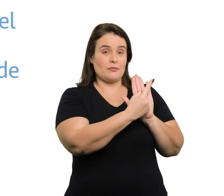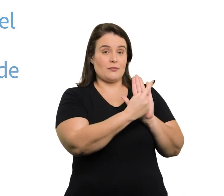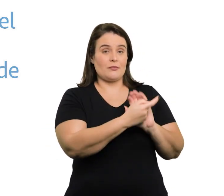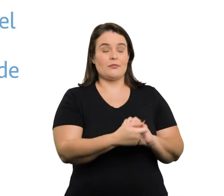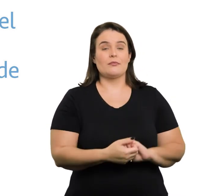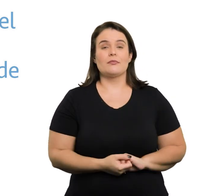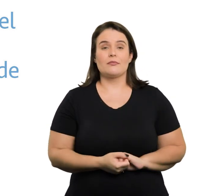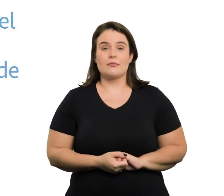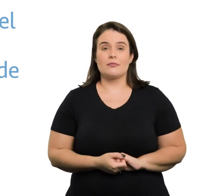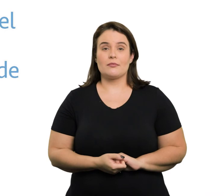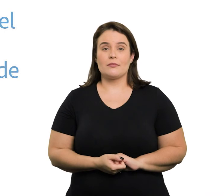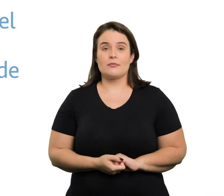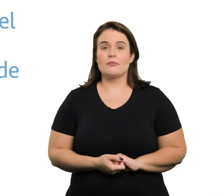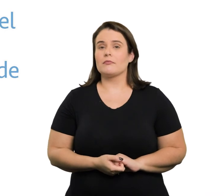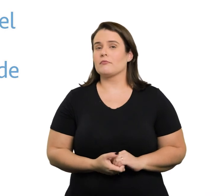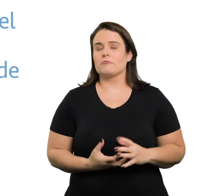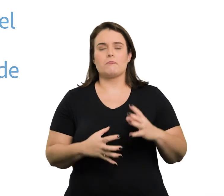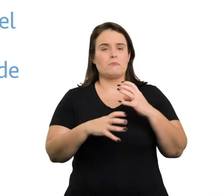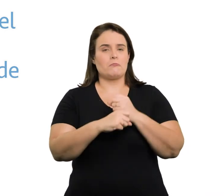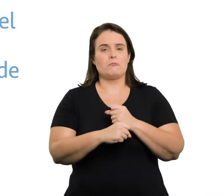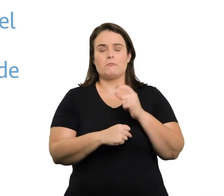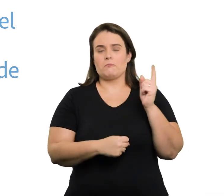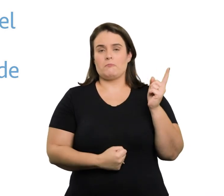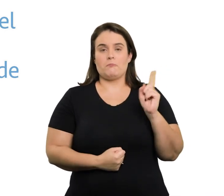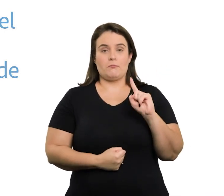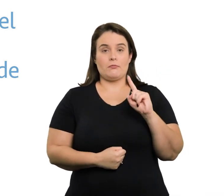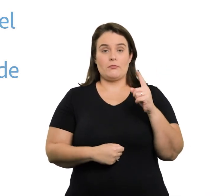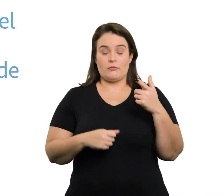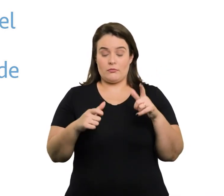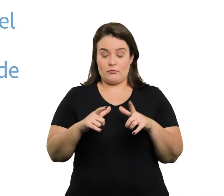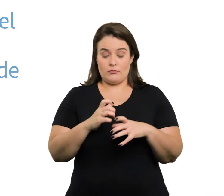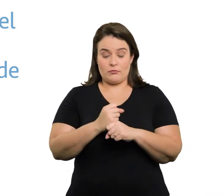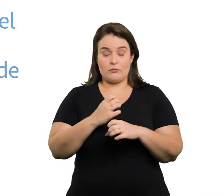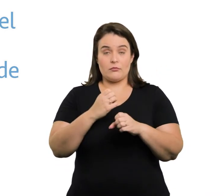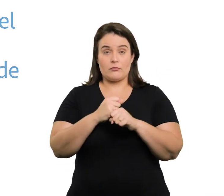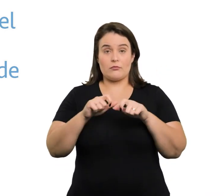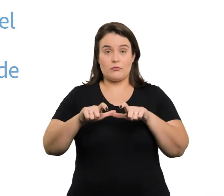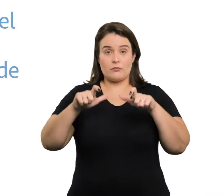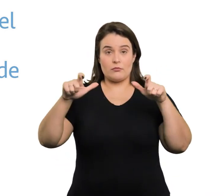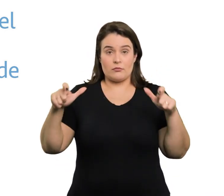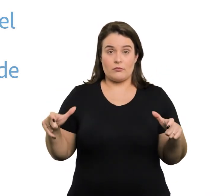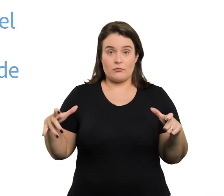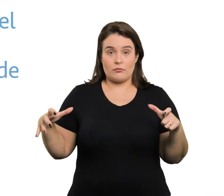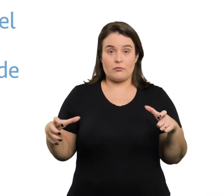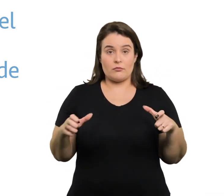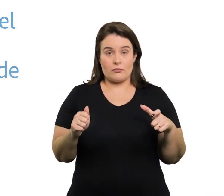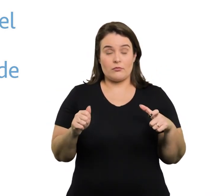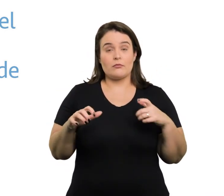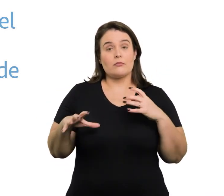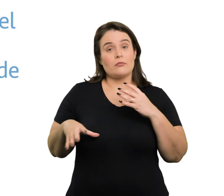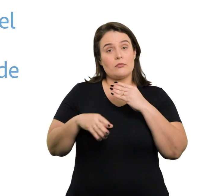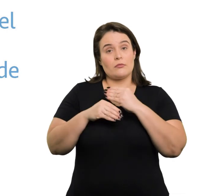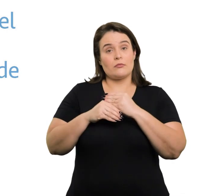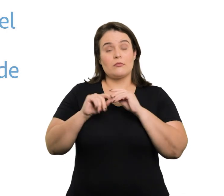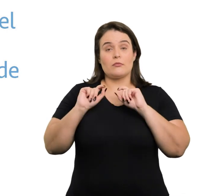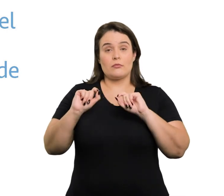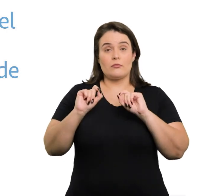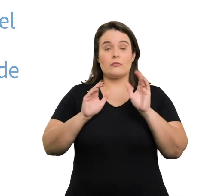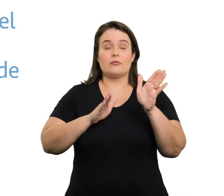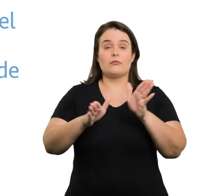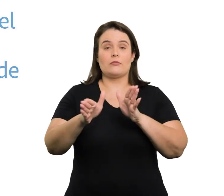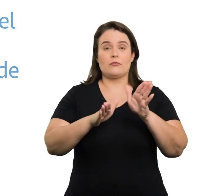1º. É considerado não computável o aumento de área destinado à adaptação razoável